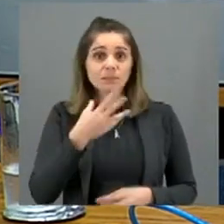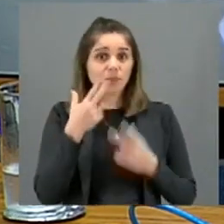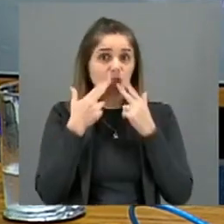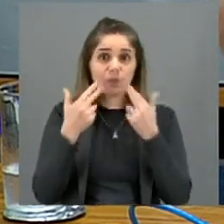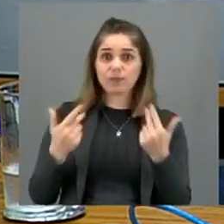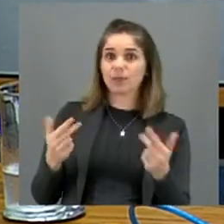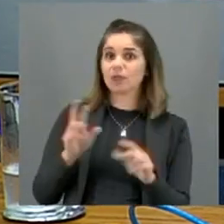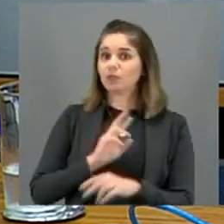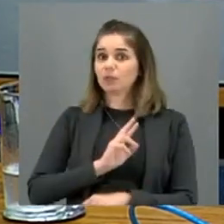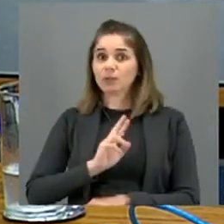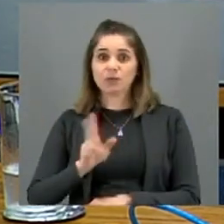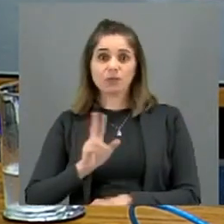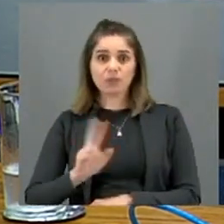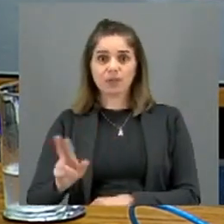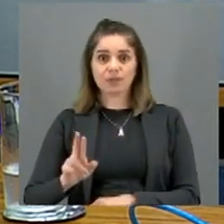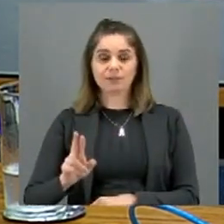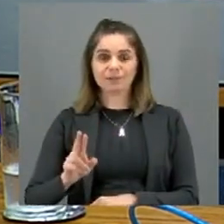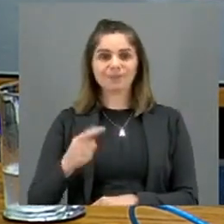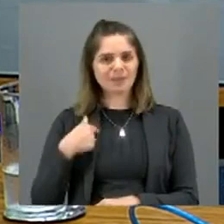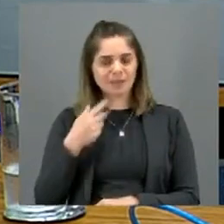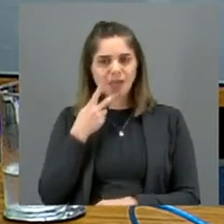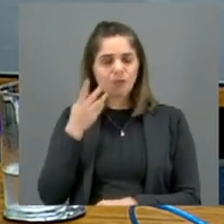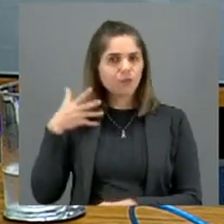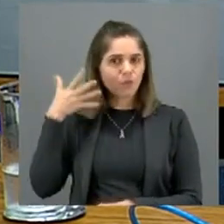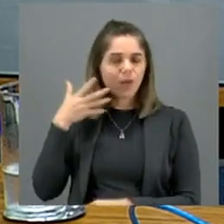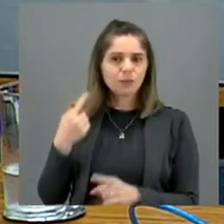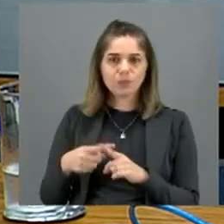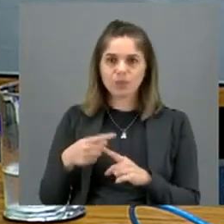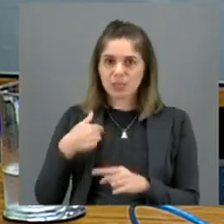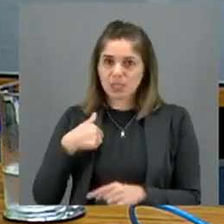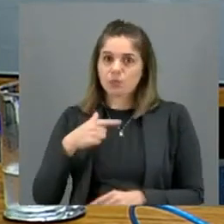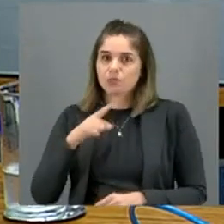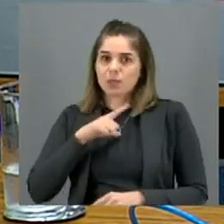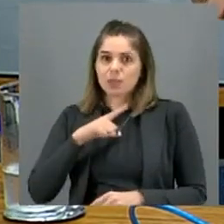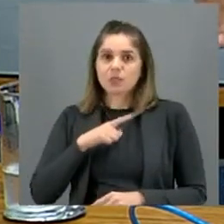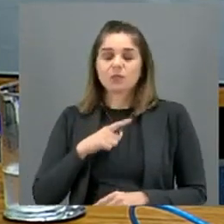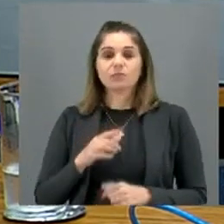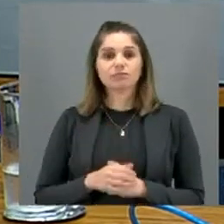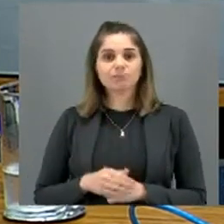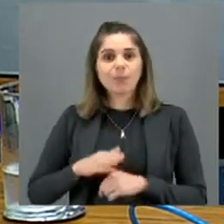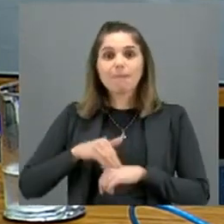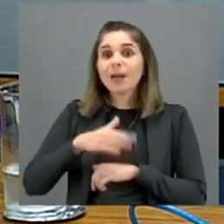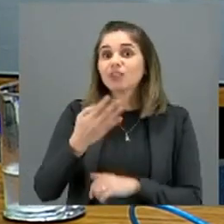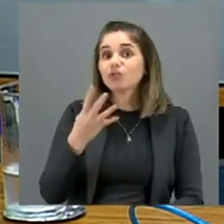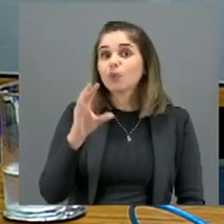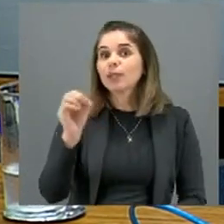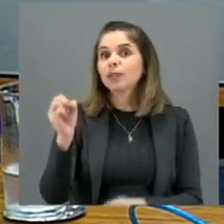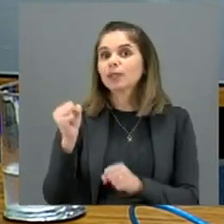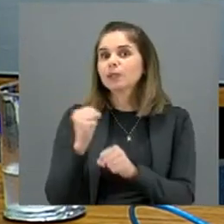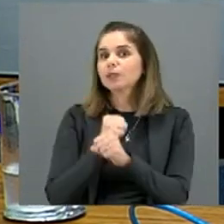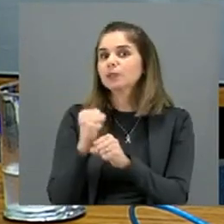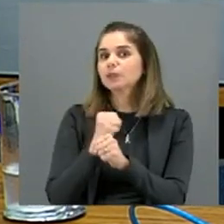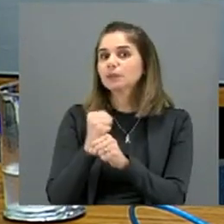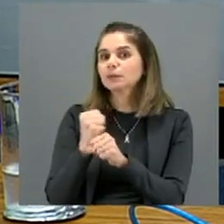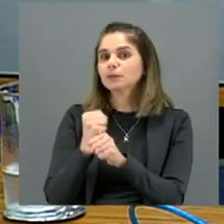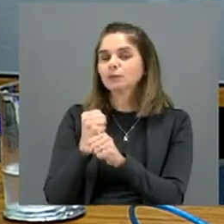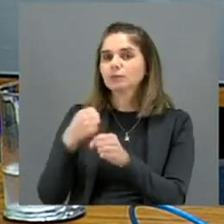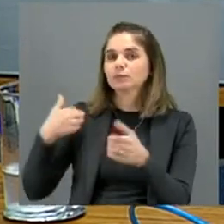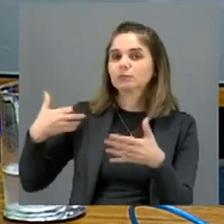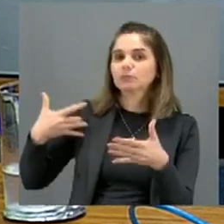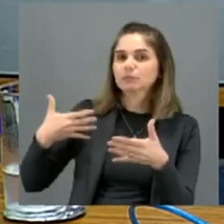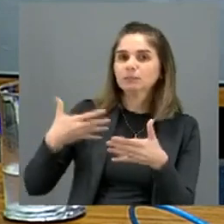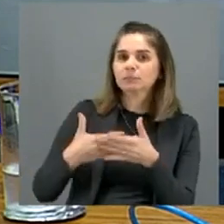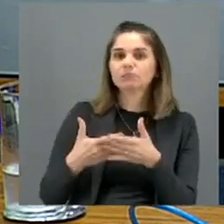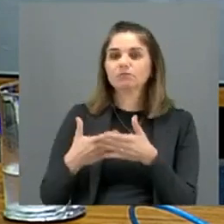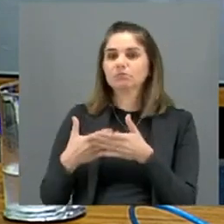falo, porque tenho, senhor presidente, eu tenho mais de 40 anos que tiro drogados da